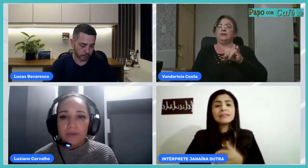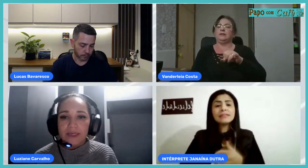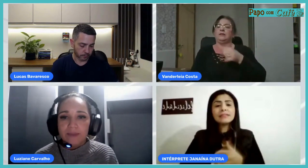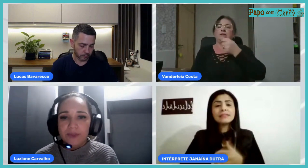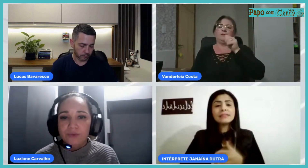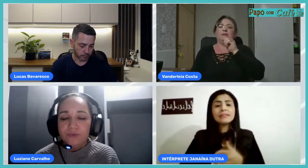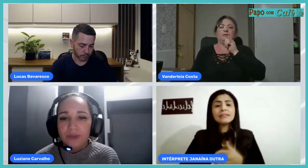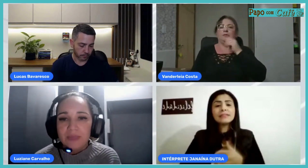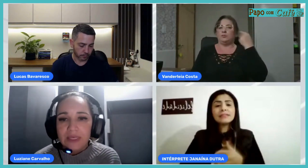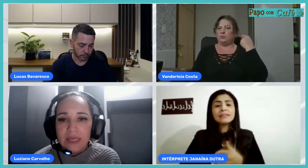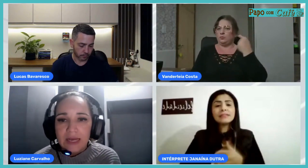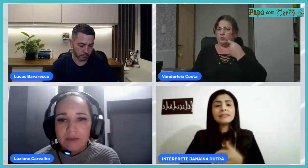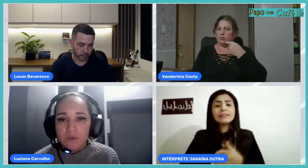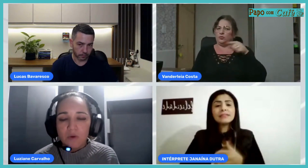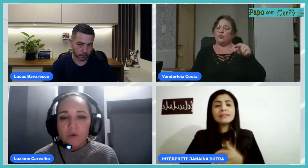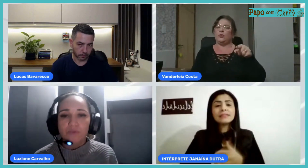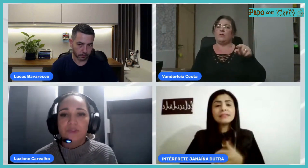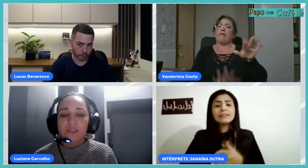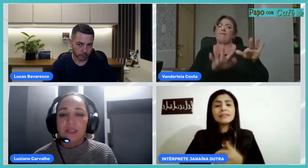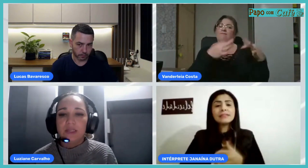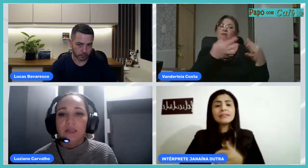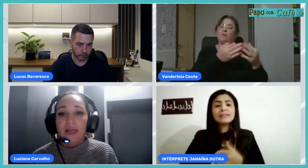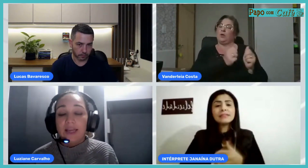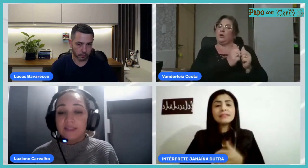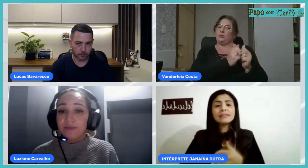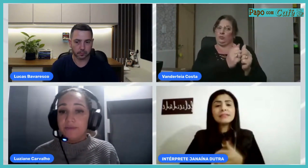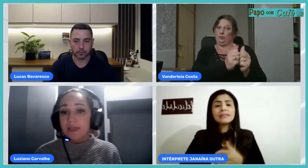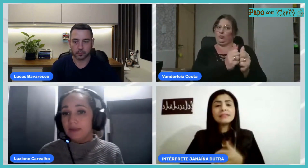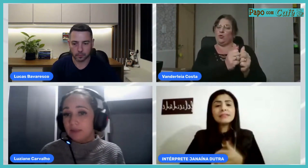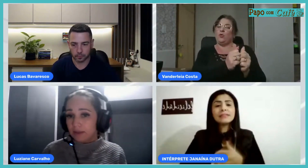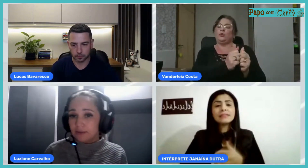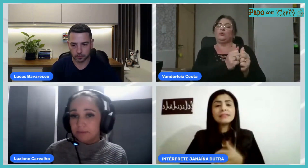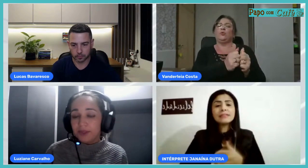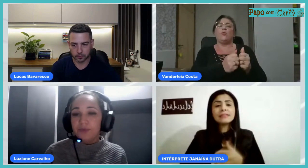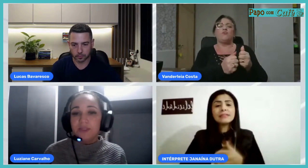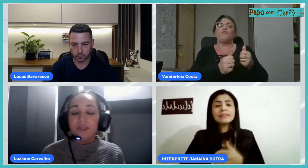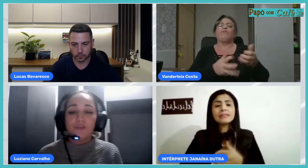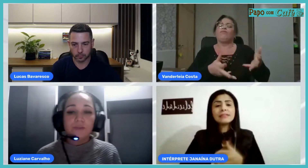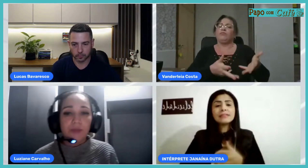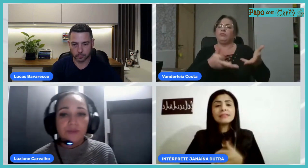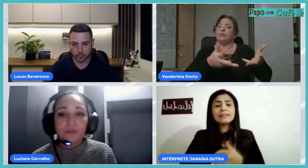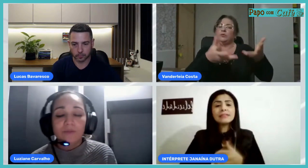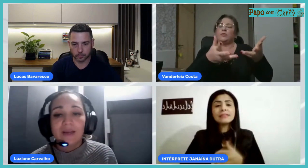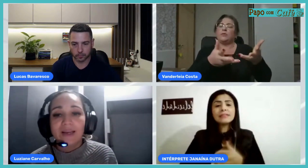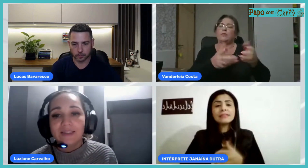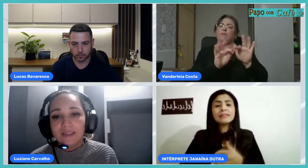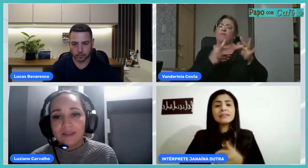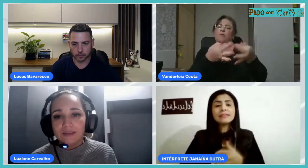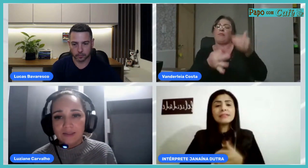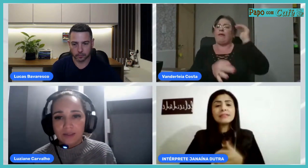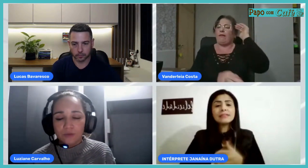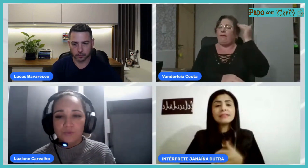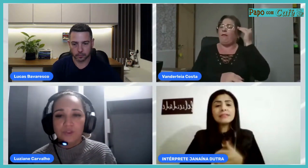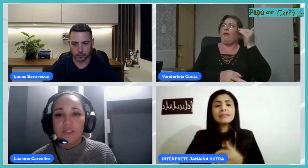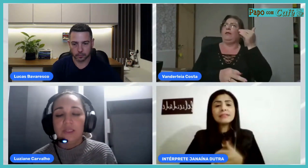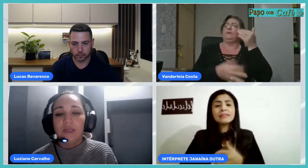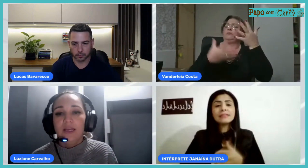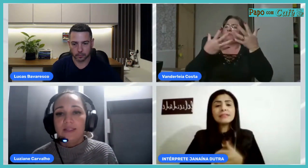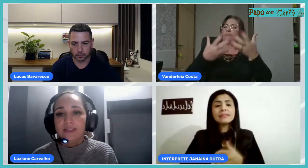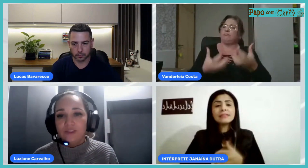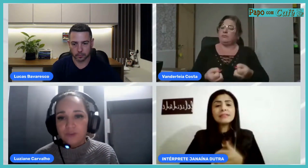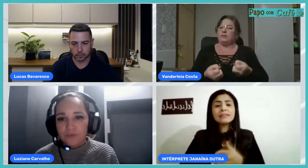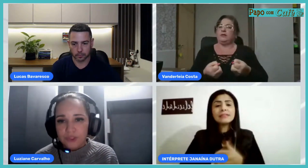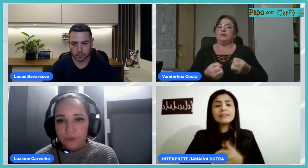um acompanhamento familiar bom, se essa família tem também um entendimento e uma aceitação de